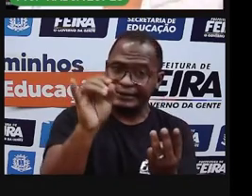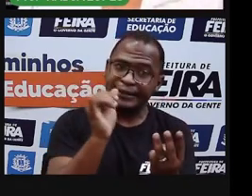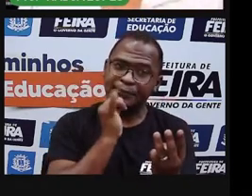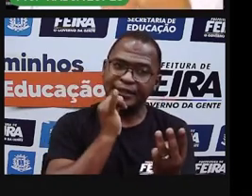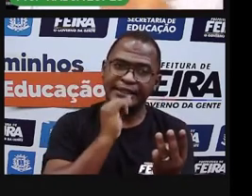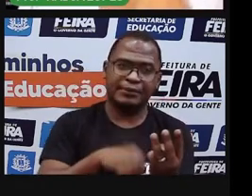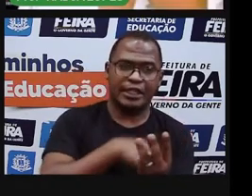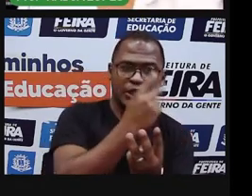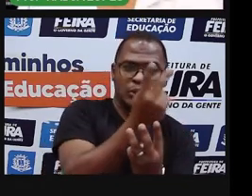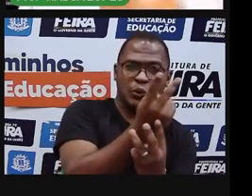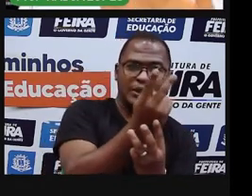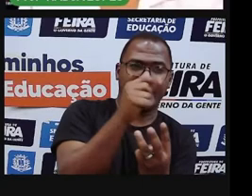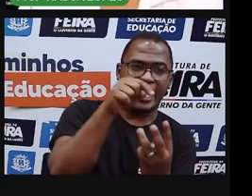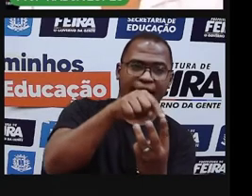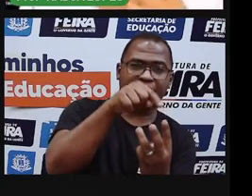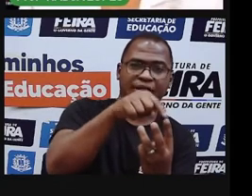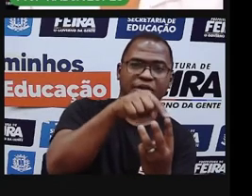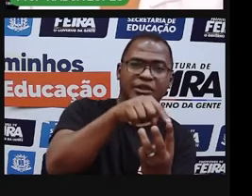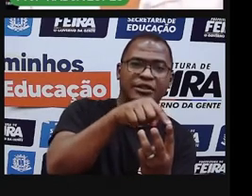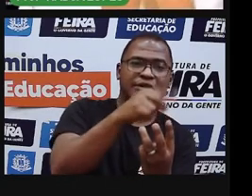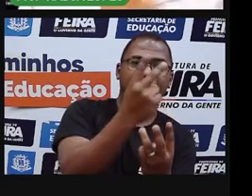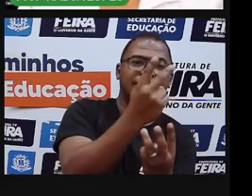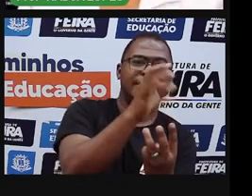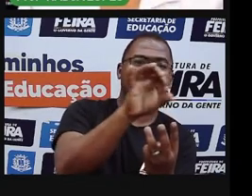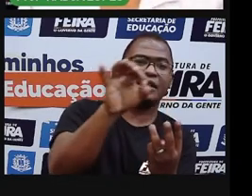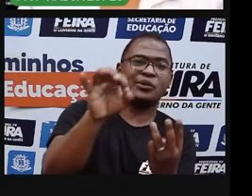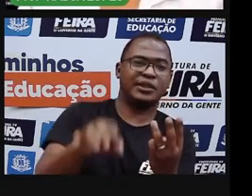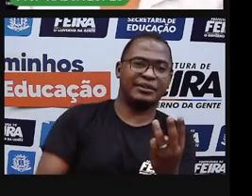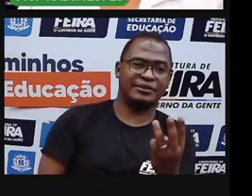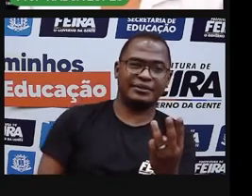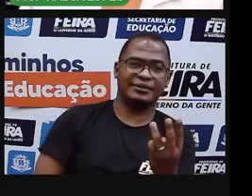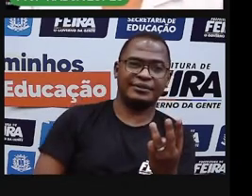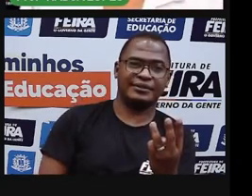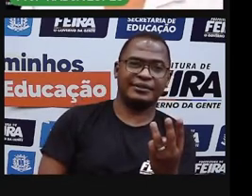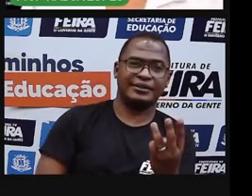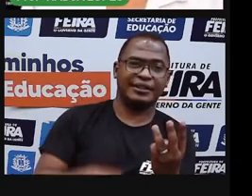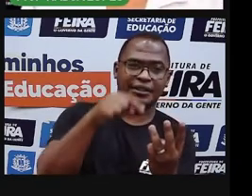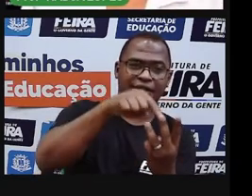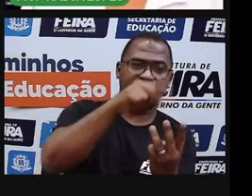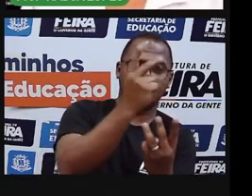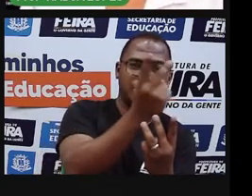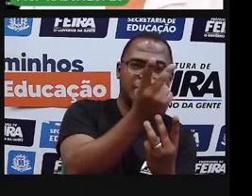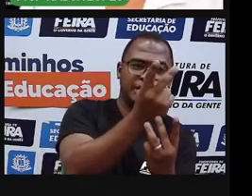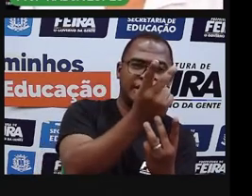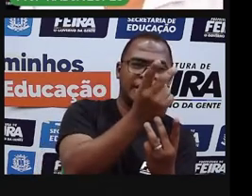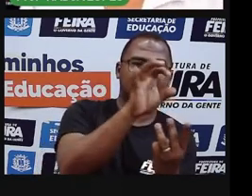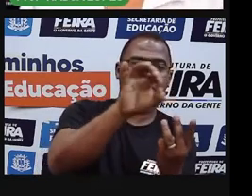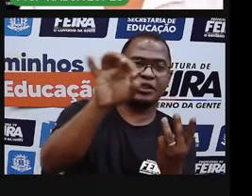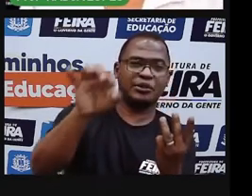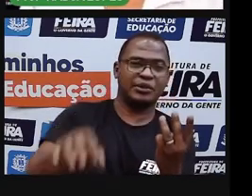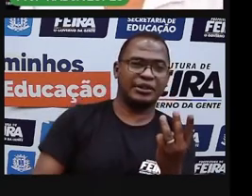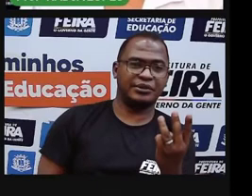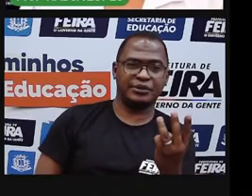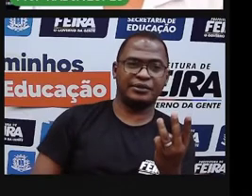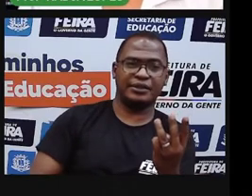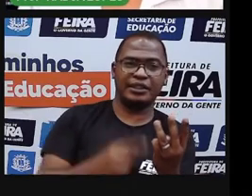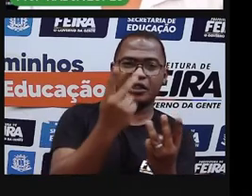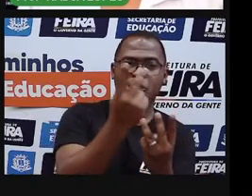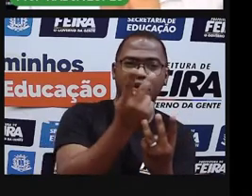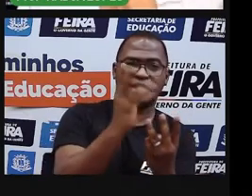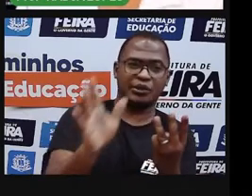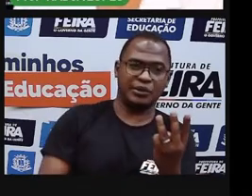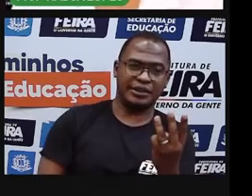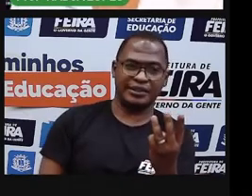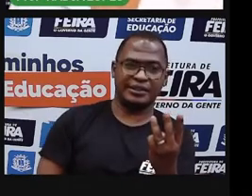depender da posição para ele dizer se era os dentes serviço você é dois então ele pode se absoluto e ele pode ser relaxe né